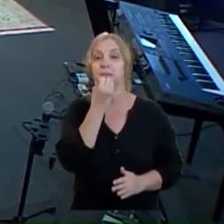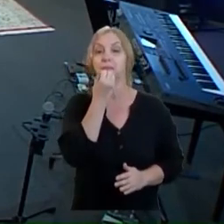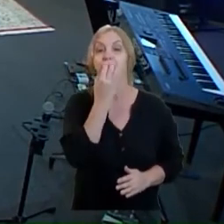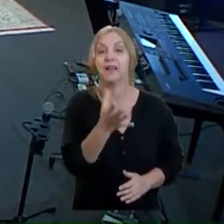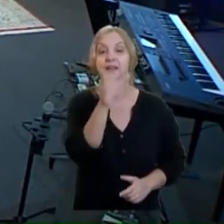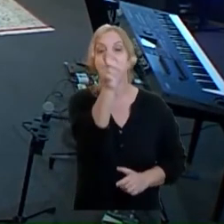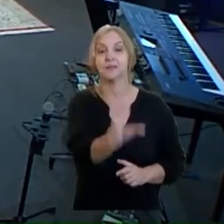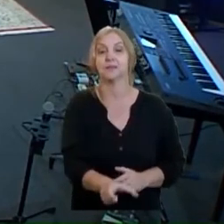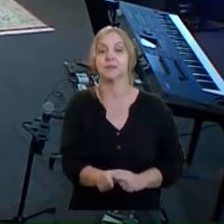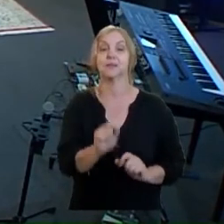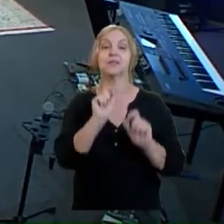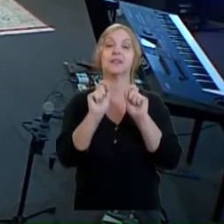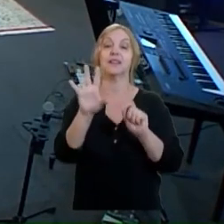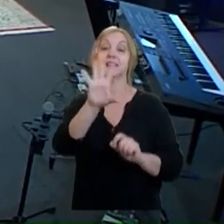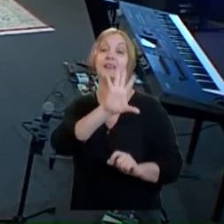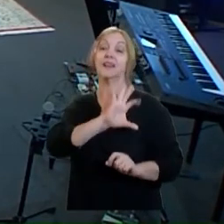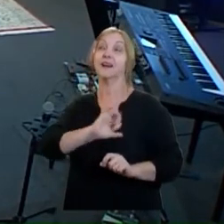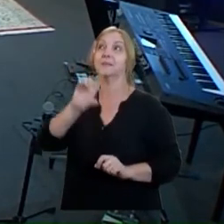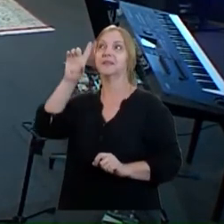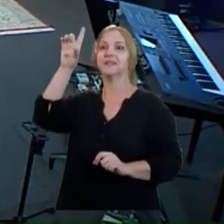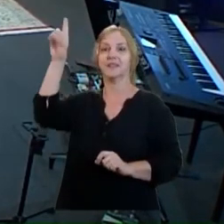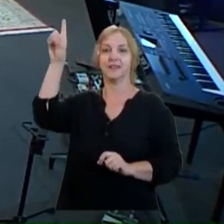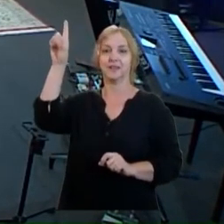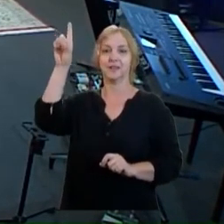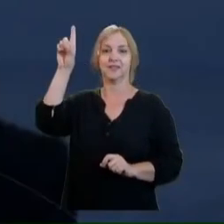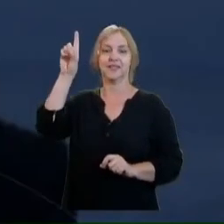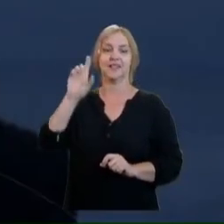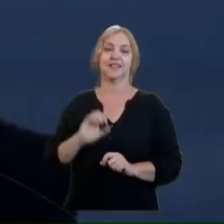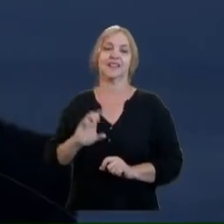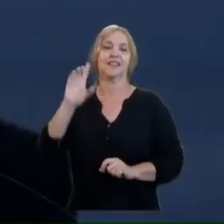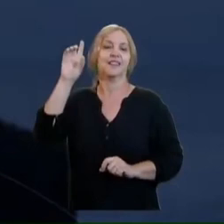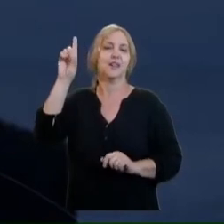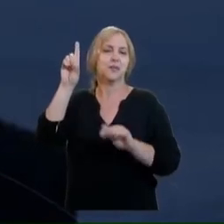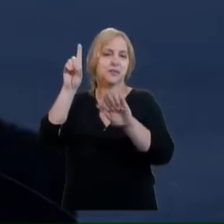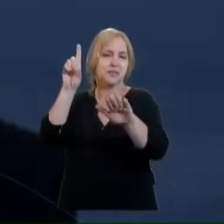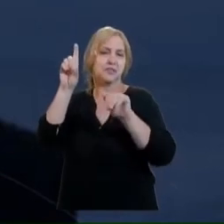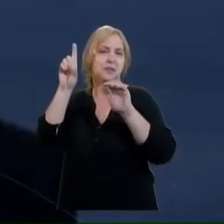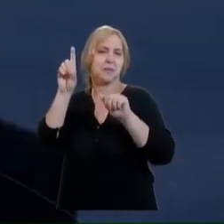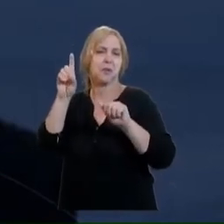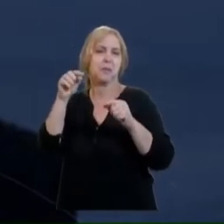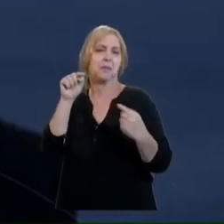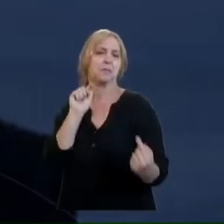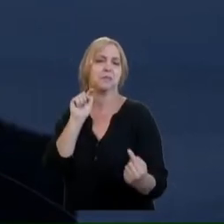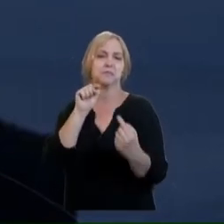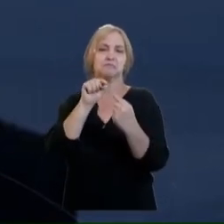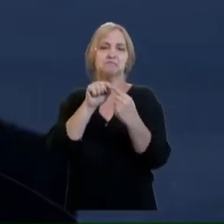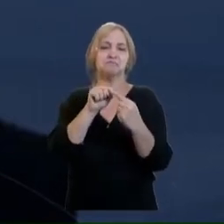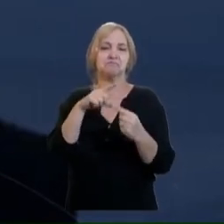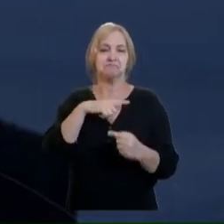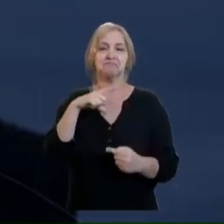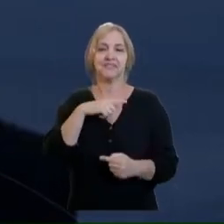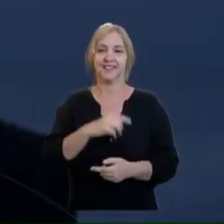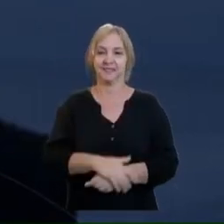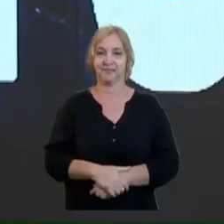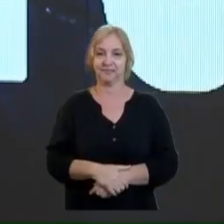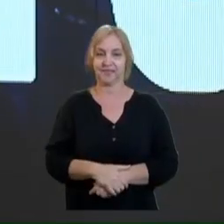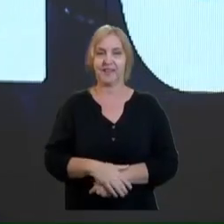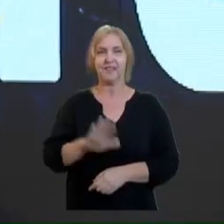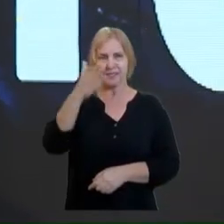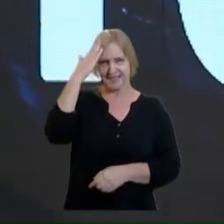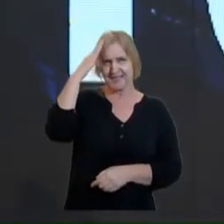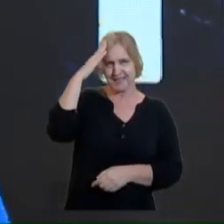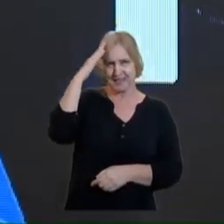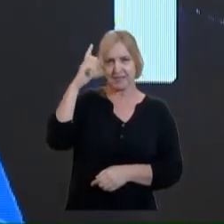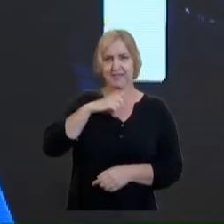a Deus, daqueles que são chamados segundo o seu propósito. Quantos aqui que tem essa compreensão foi chamado